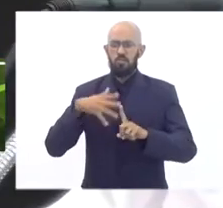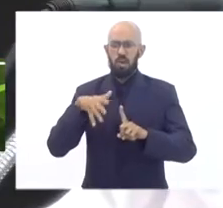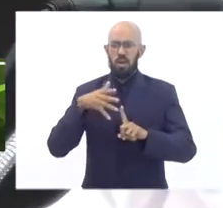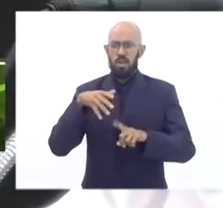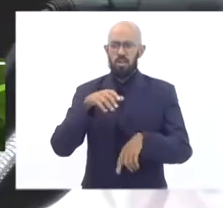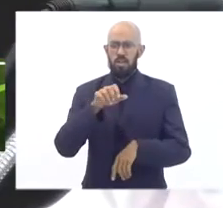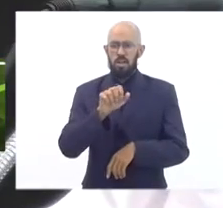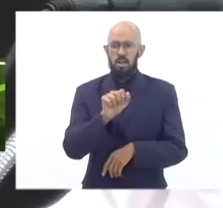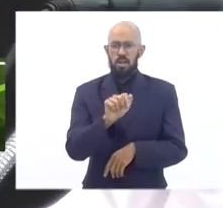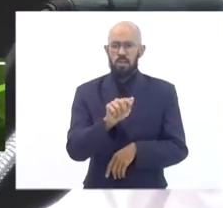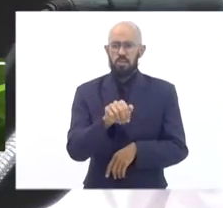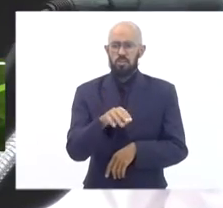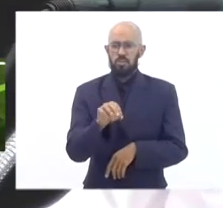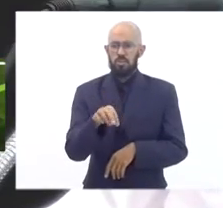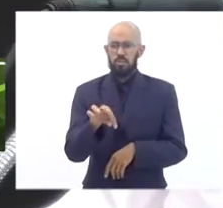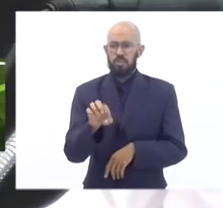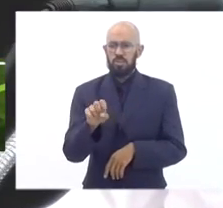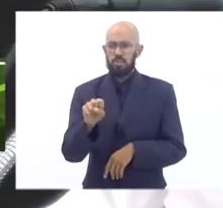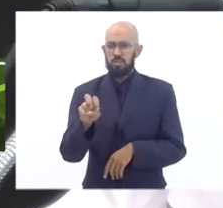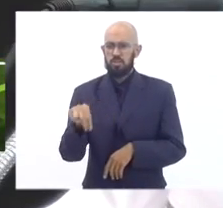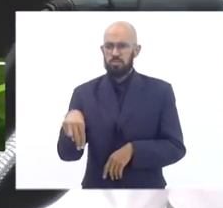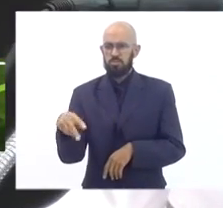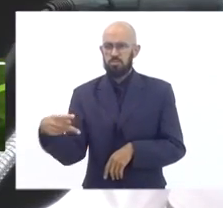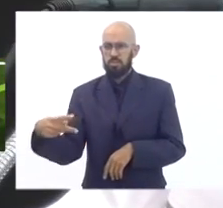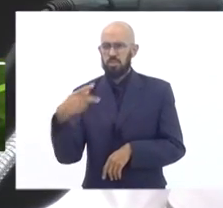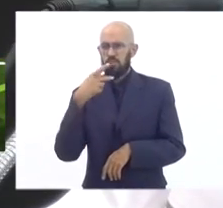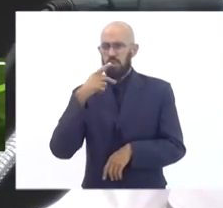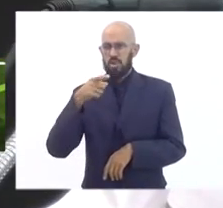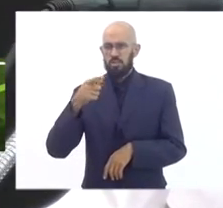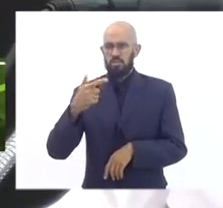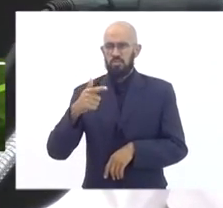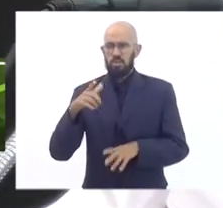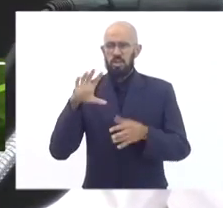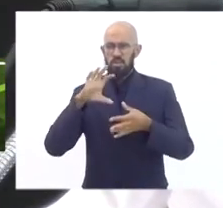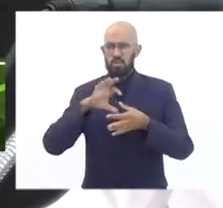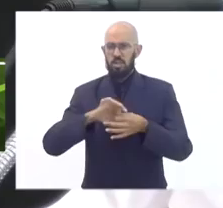não há integração do sistema. Isso daí